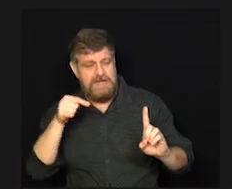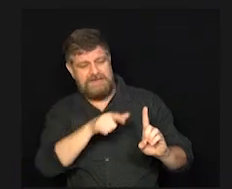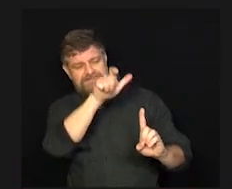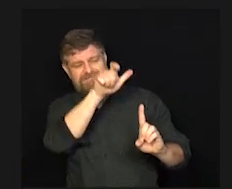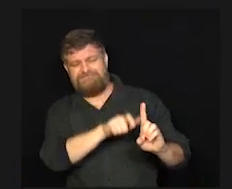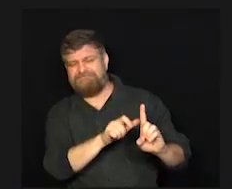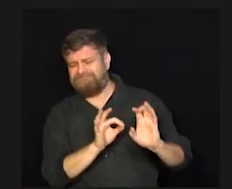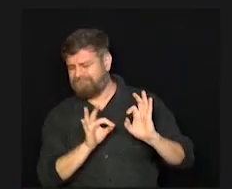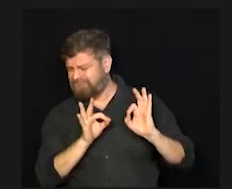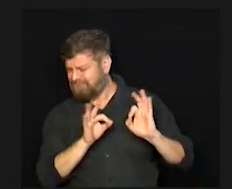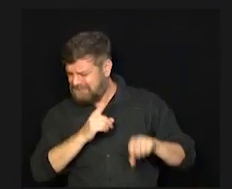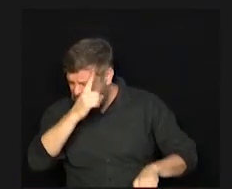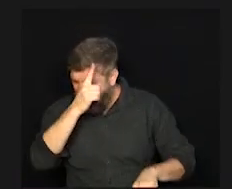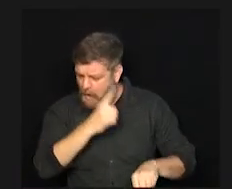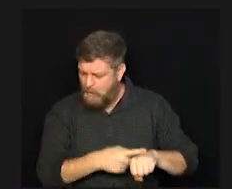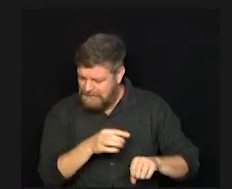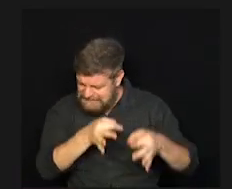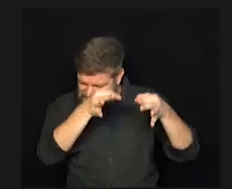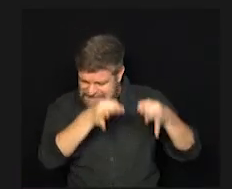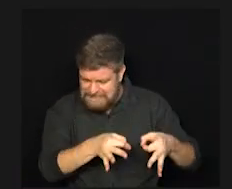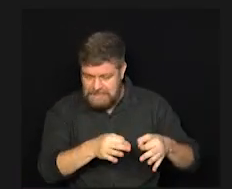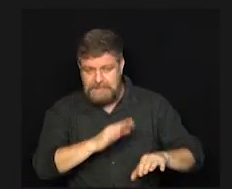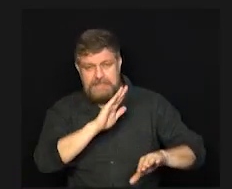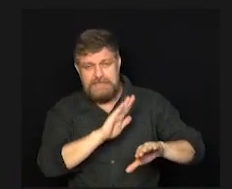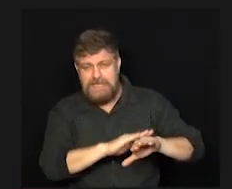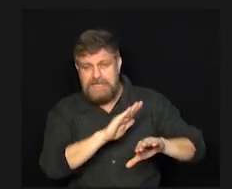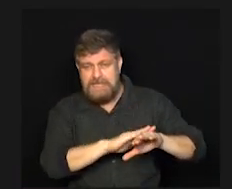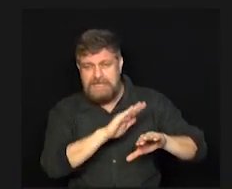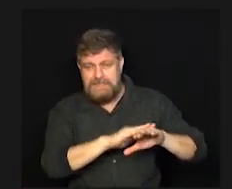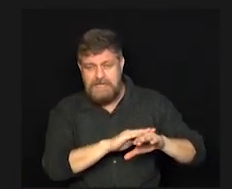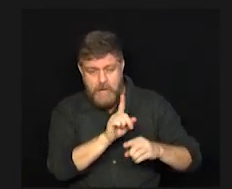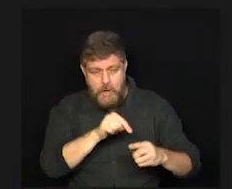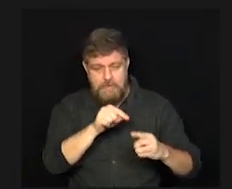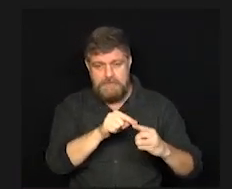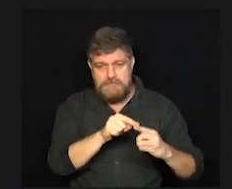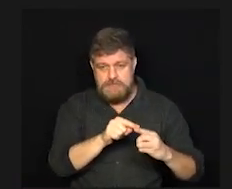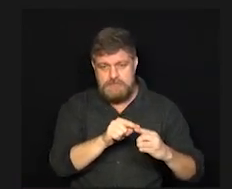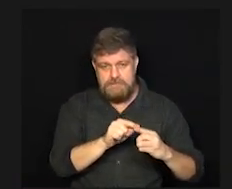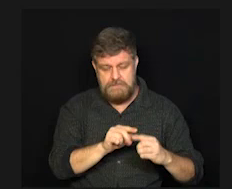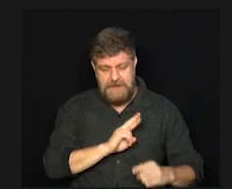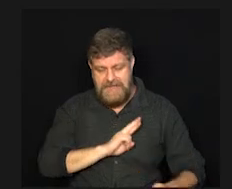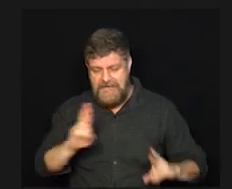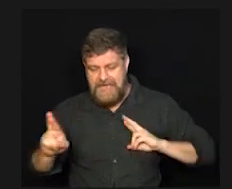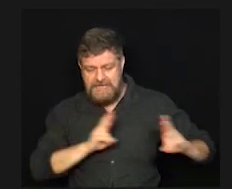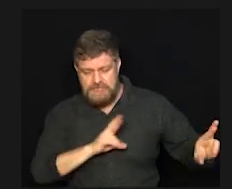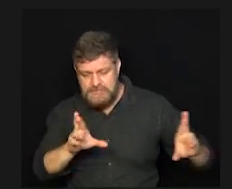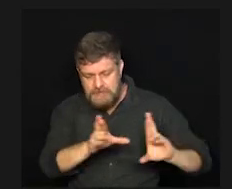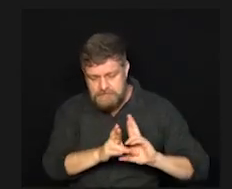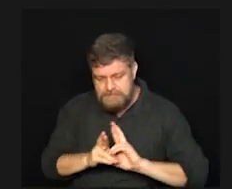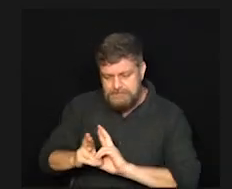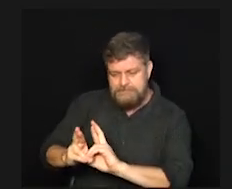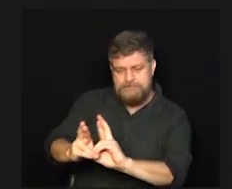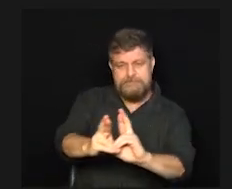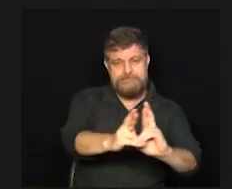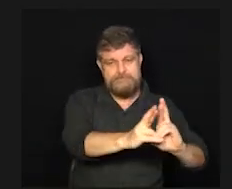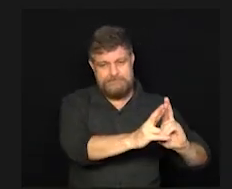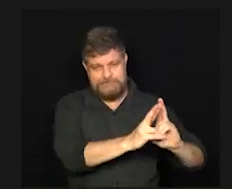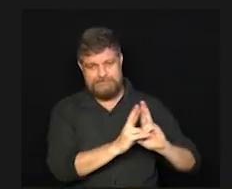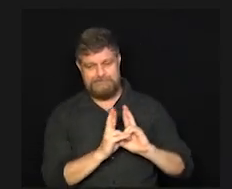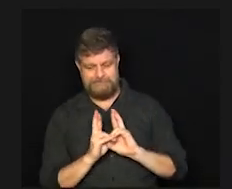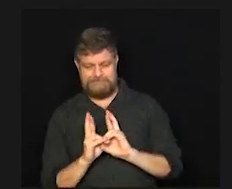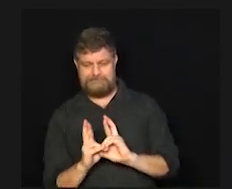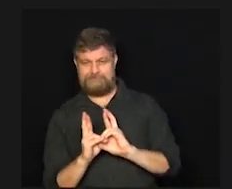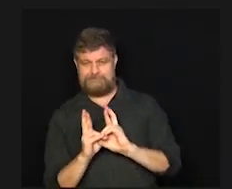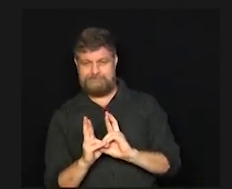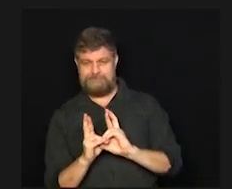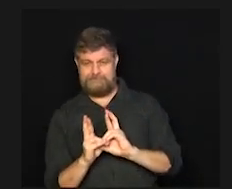momento certo para poder conduzir essa união entre os católicos e a união com as outras religiões.